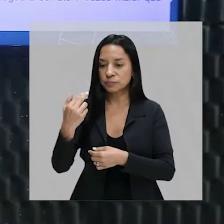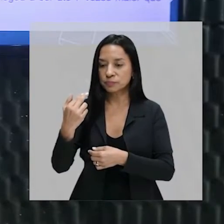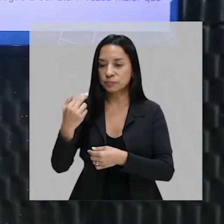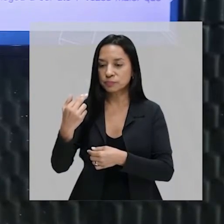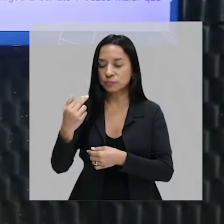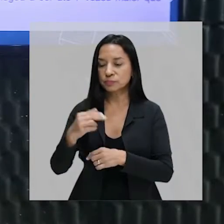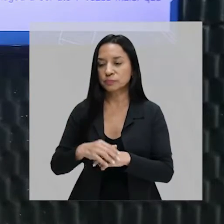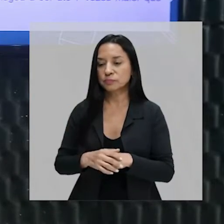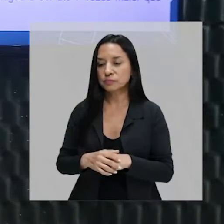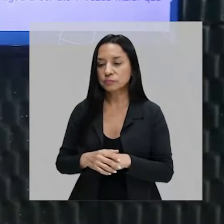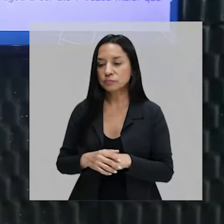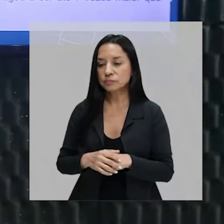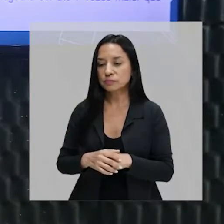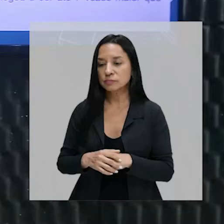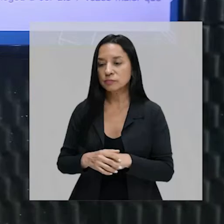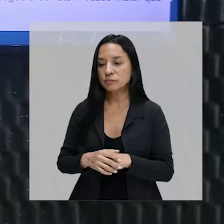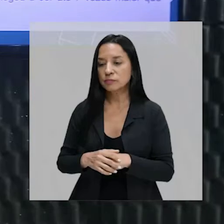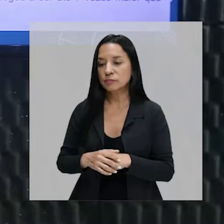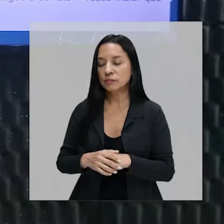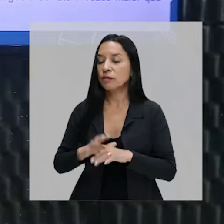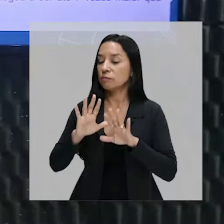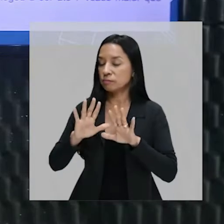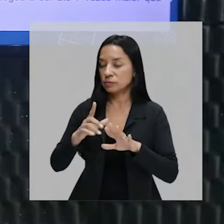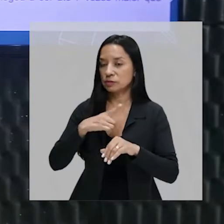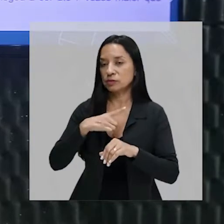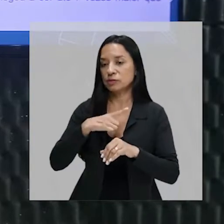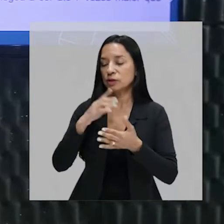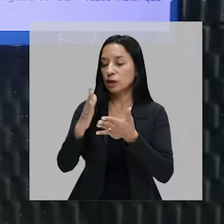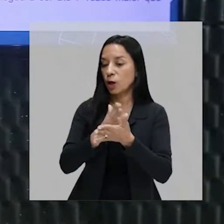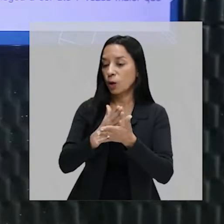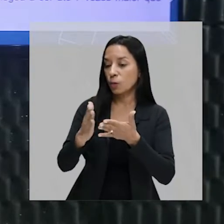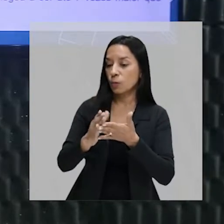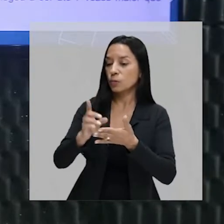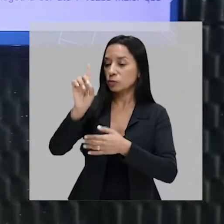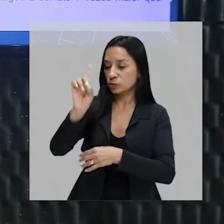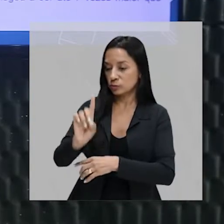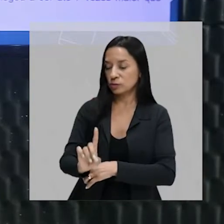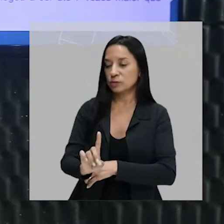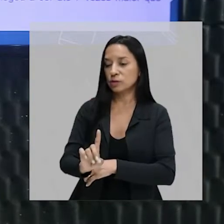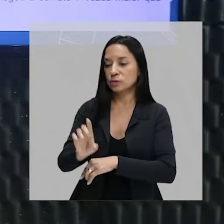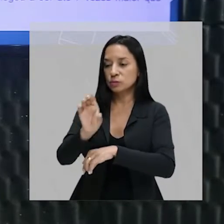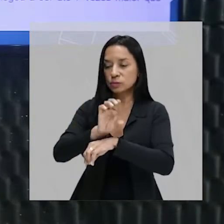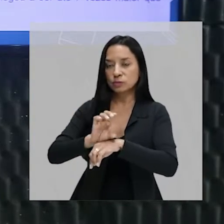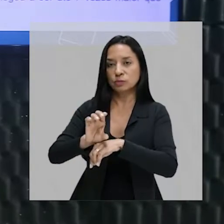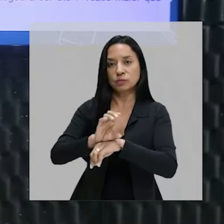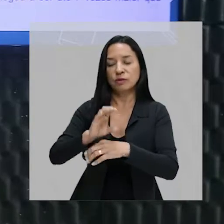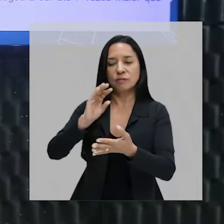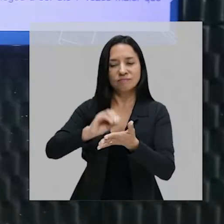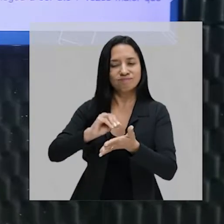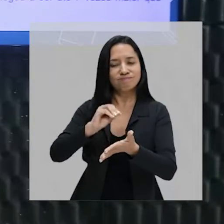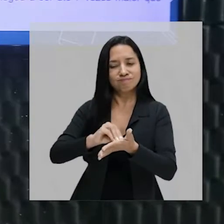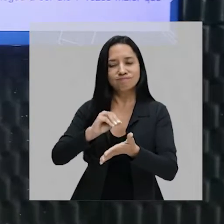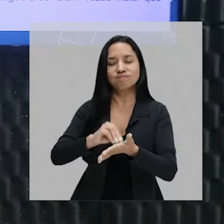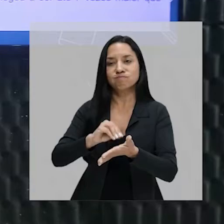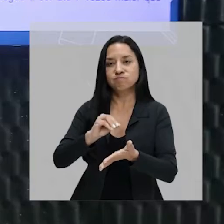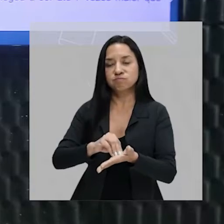apesar de alguns direitos constitucionais mas ainda falta muito